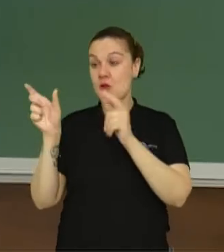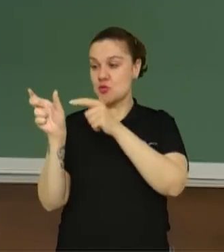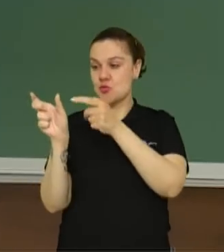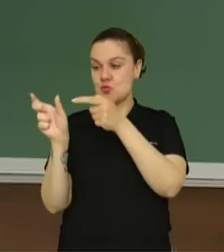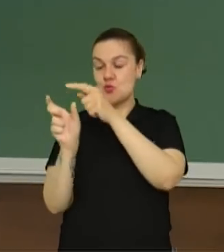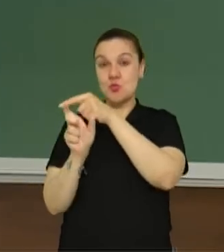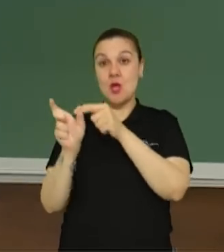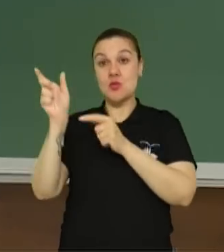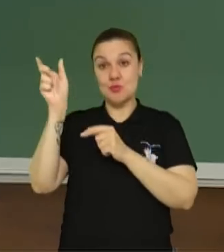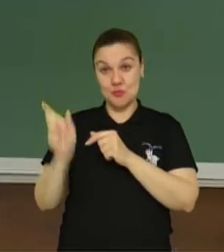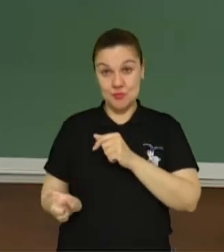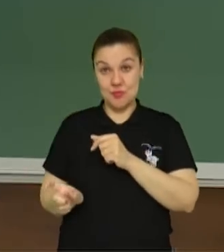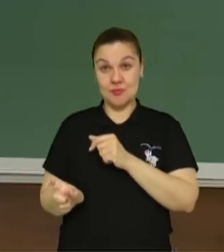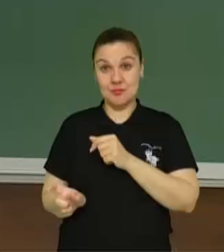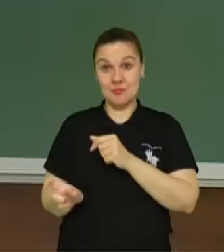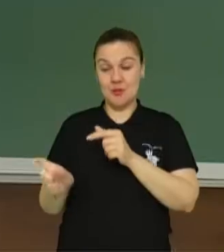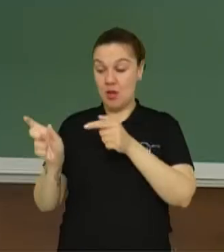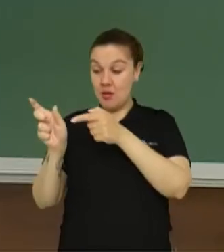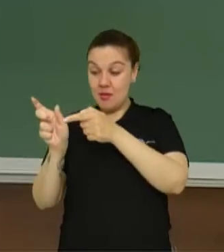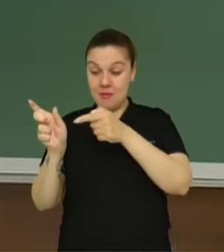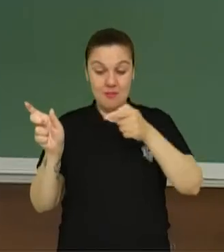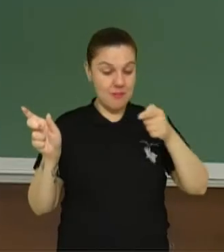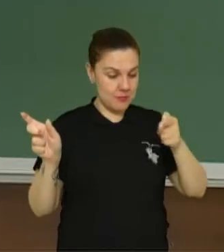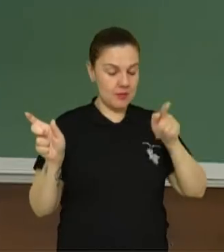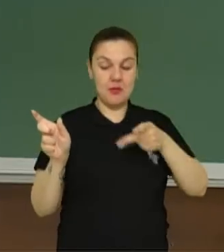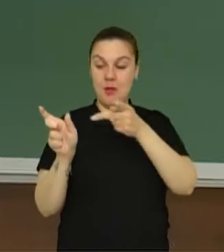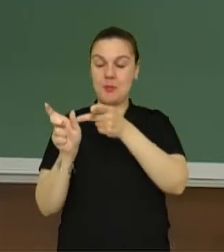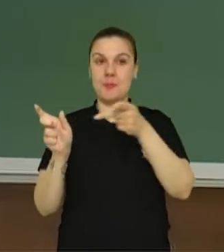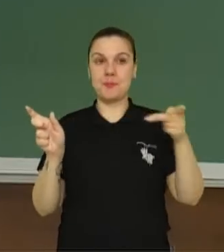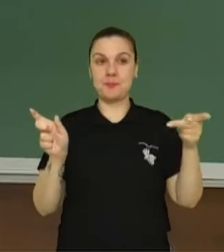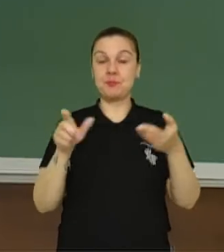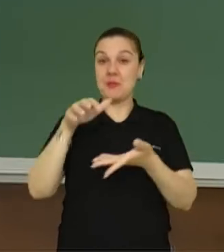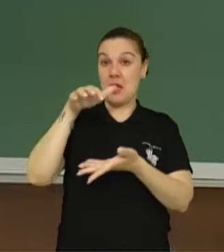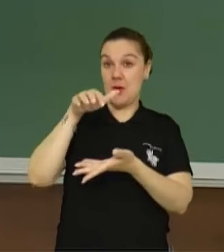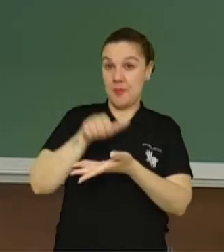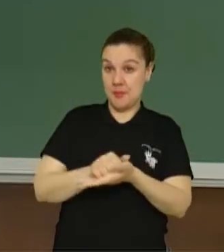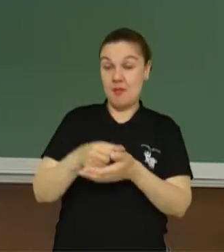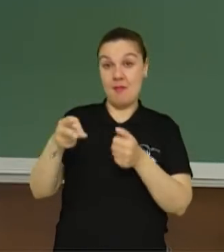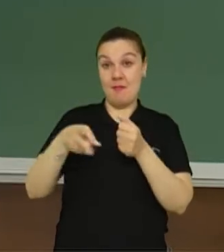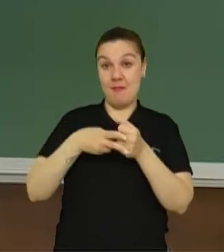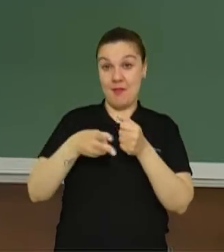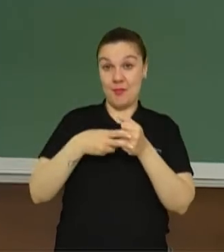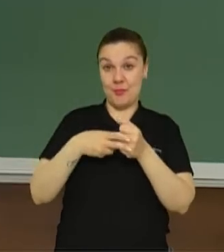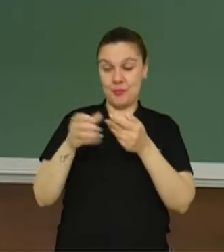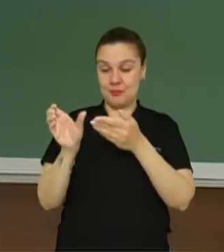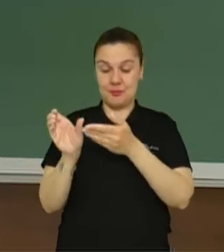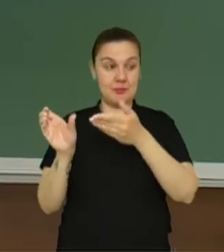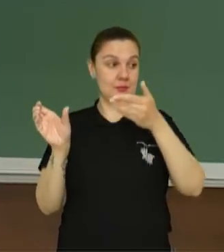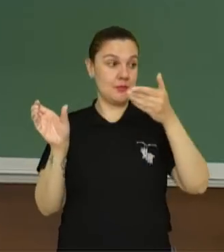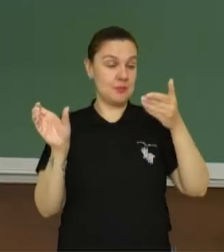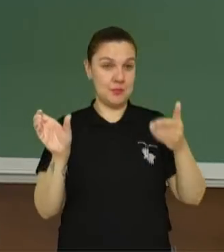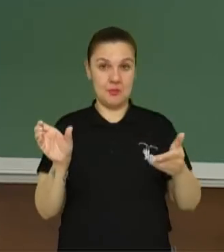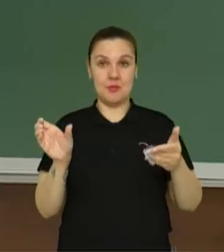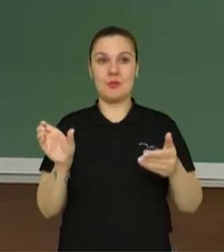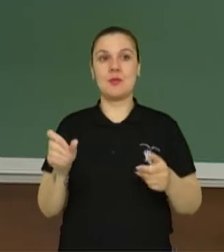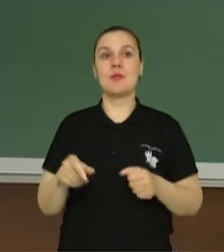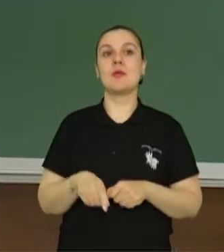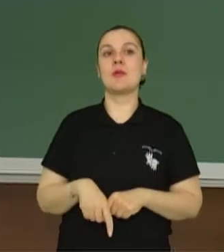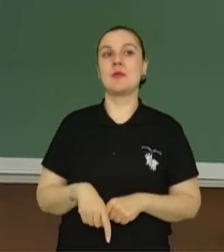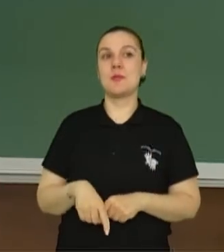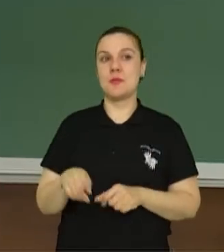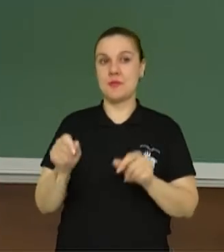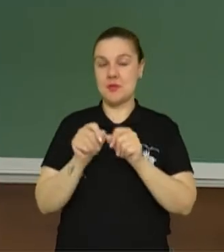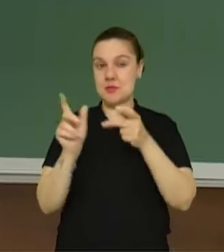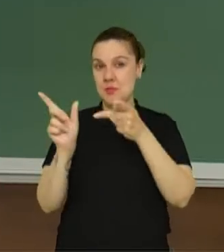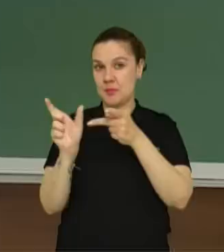sujeito. E tudo que restou é o meu predicado. Registrado é um verbo. E após o verbo, também